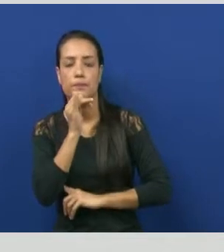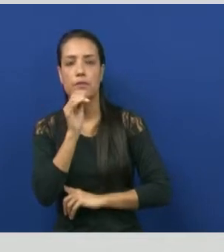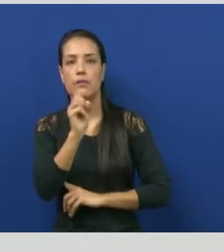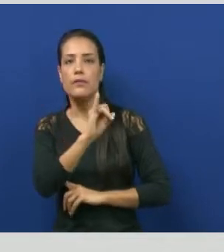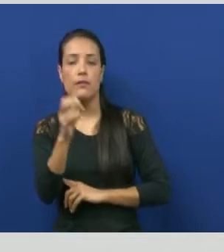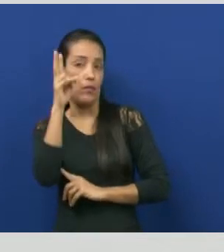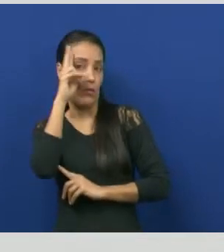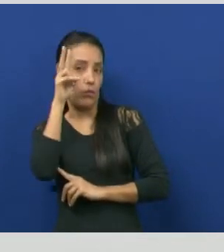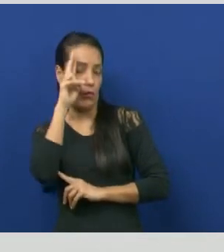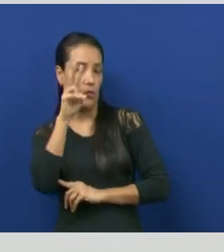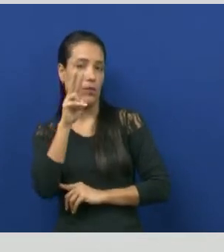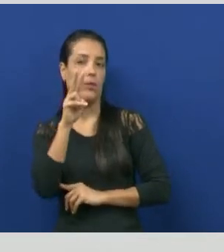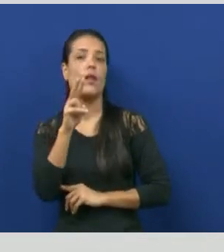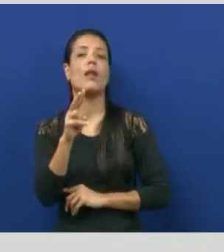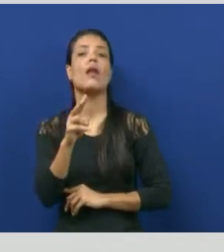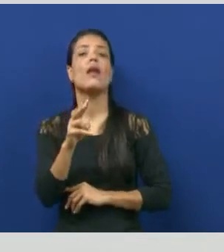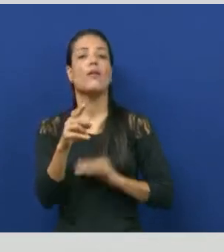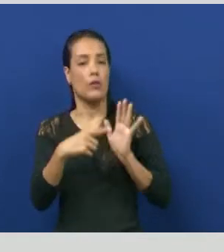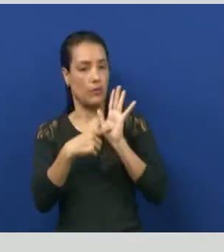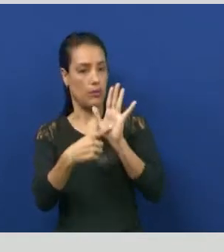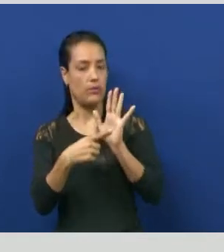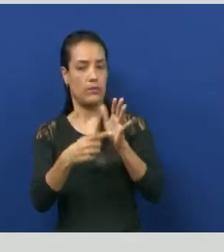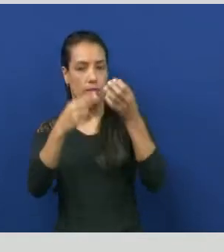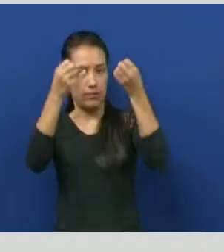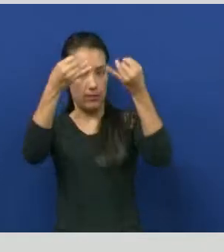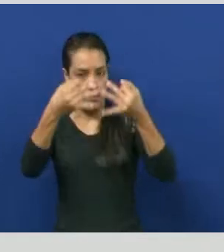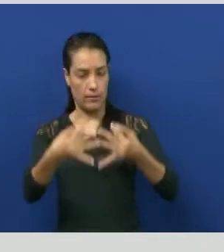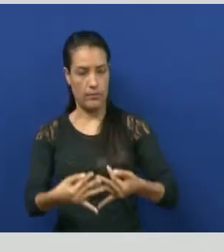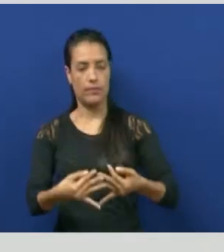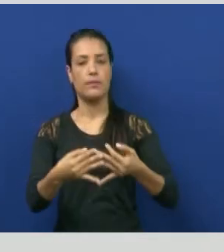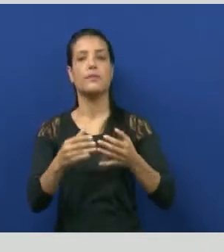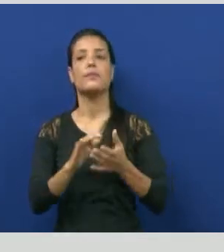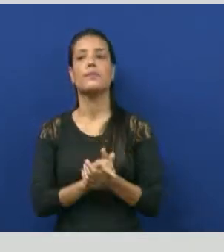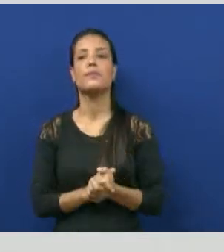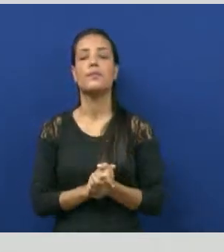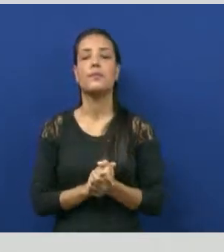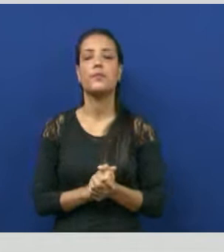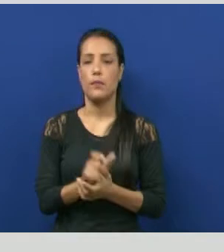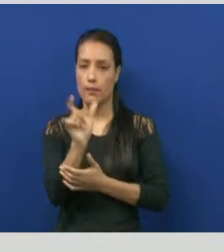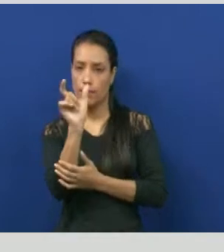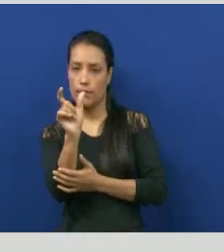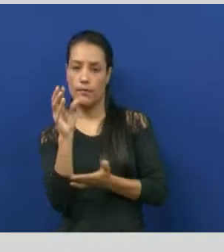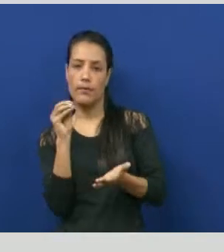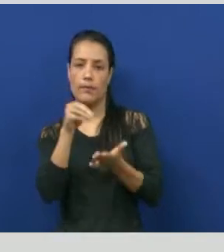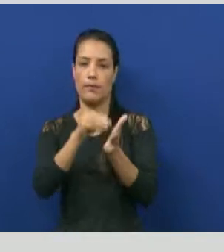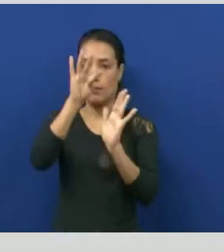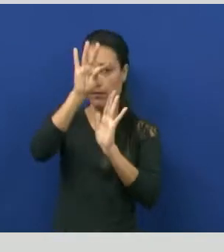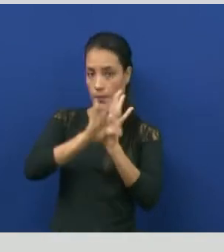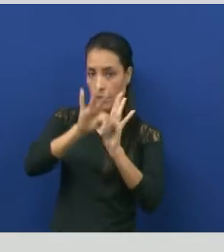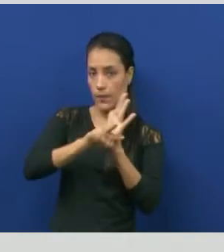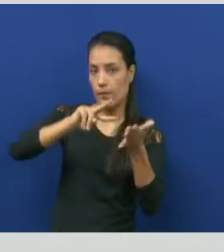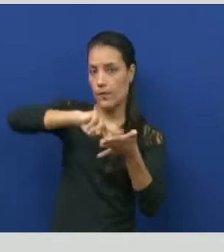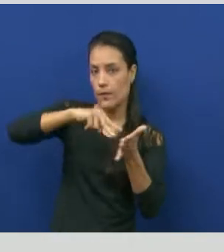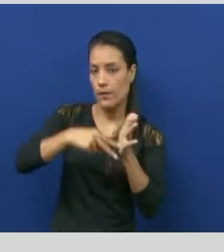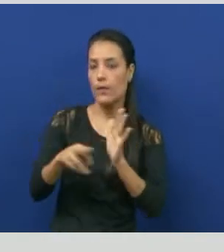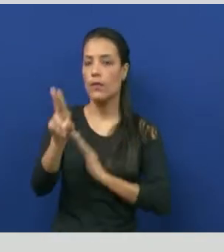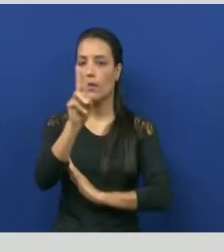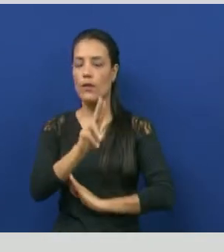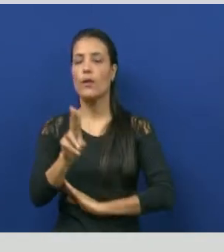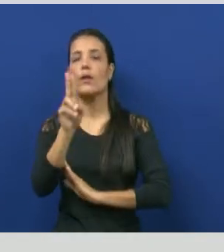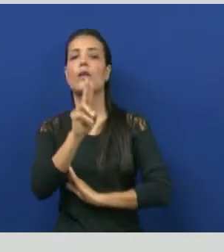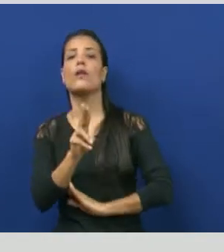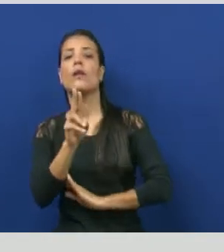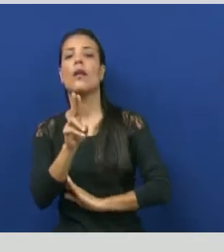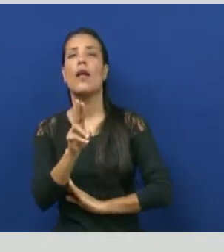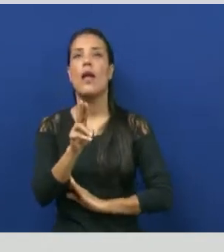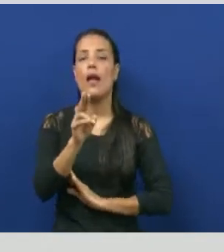não lembra, está aqui a definição para você. A palavra empregada no texto com o significado usual,